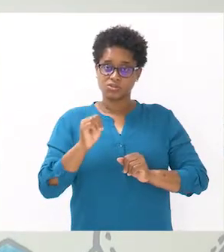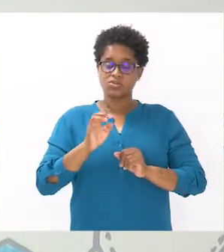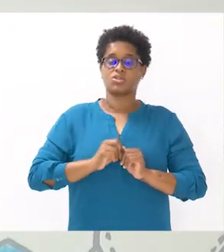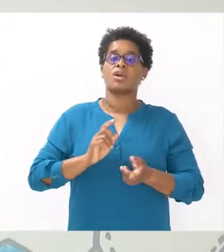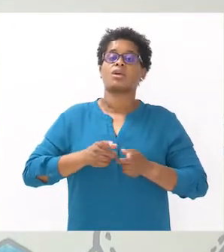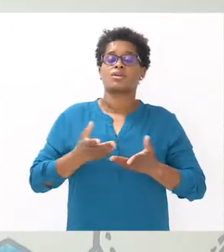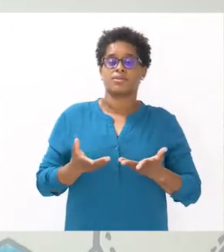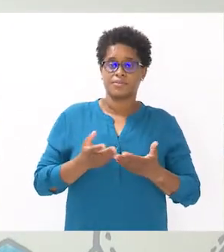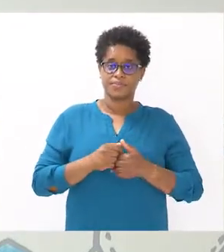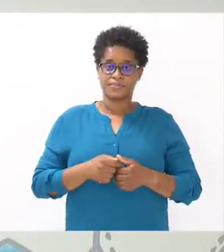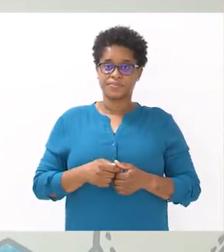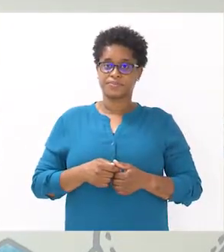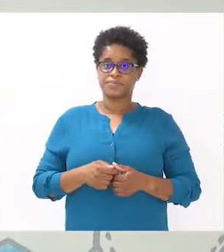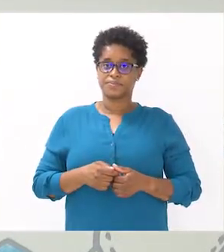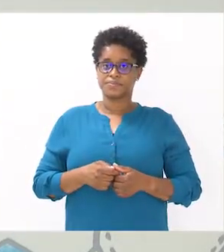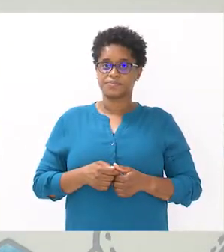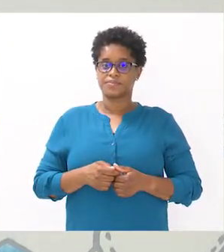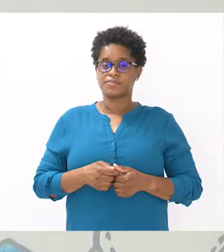que